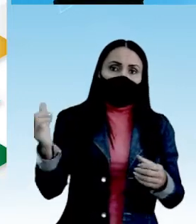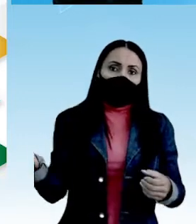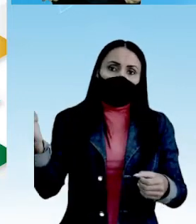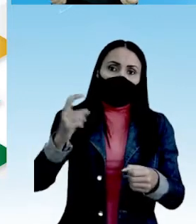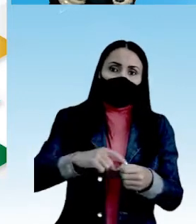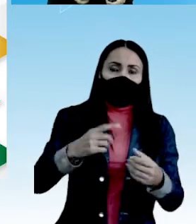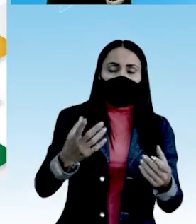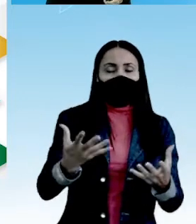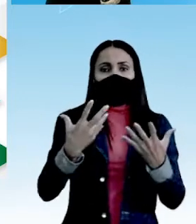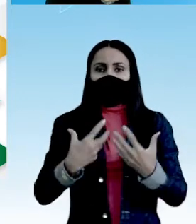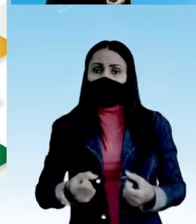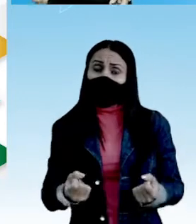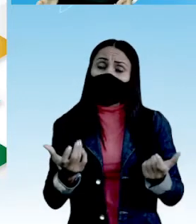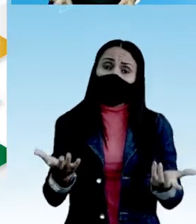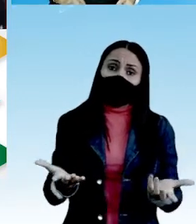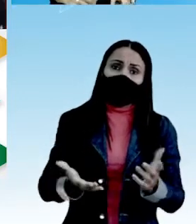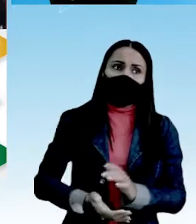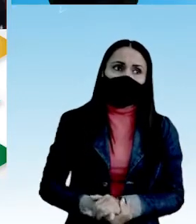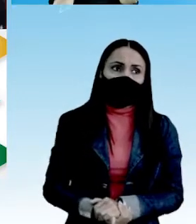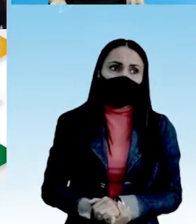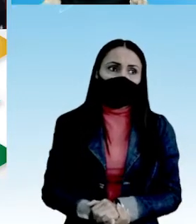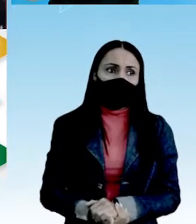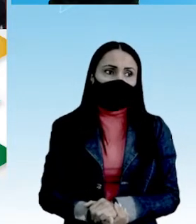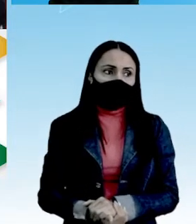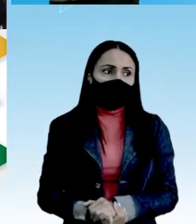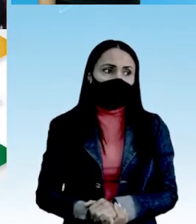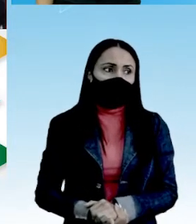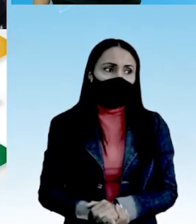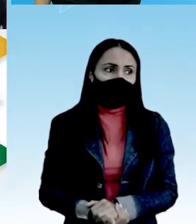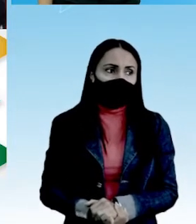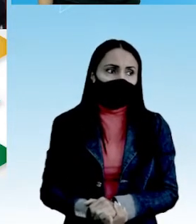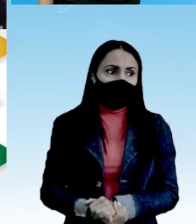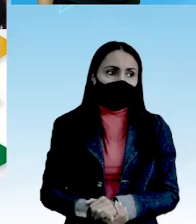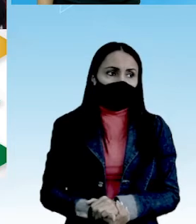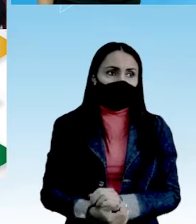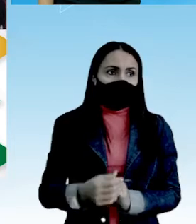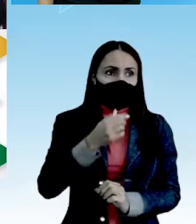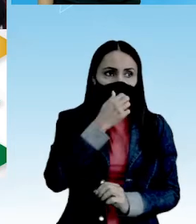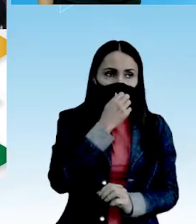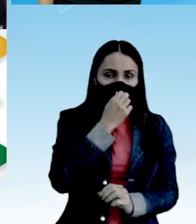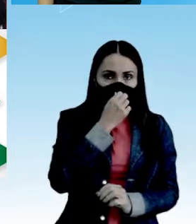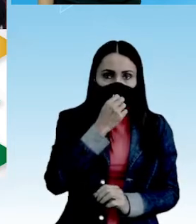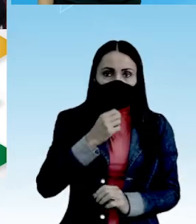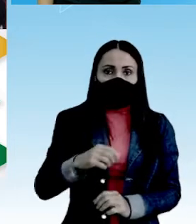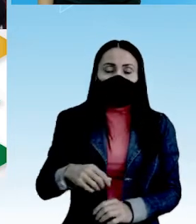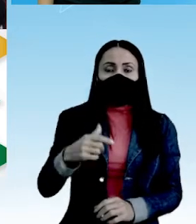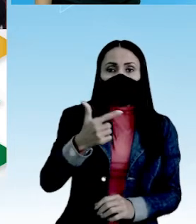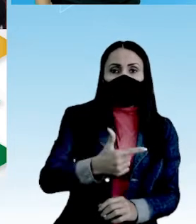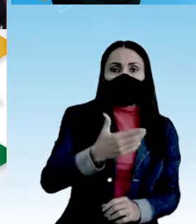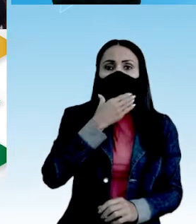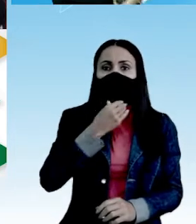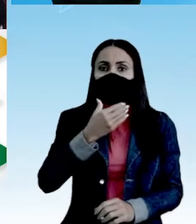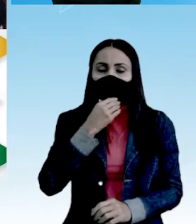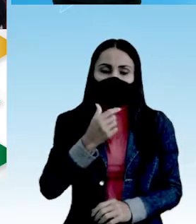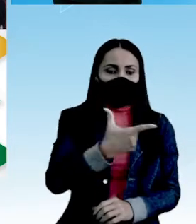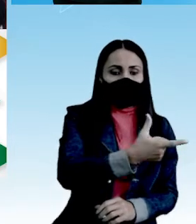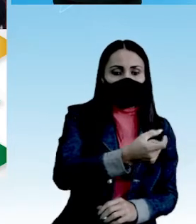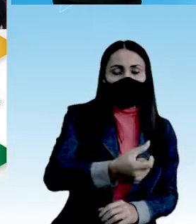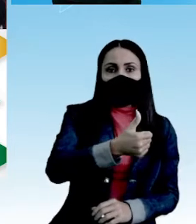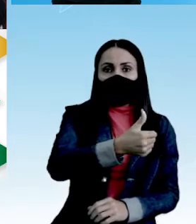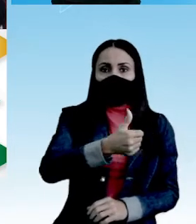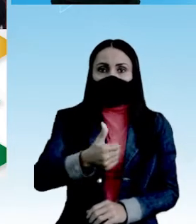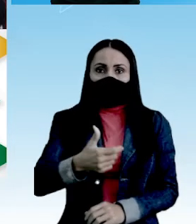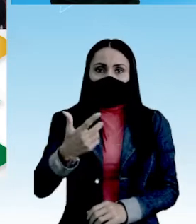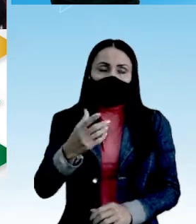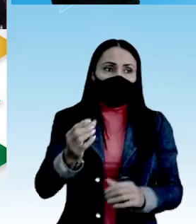ela aceitou, enfim, e não deu muito certo. Em 2 de dezembro de 2011 é lançado o seu álbum póstumo, né? Esse